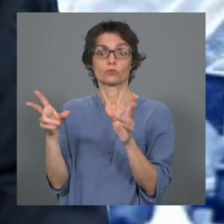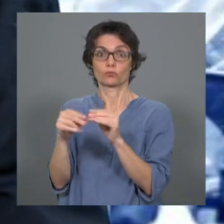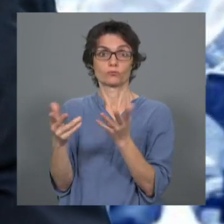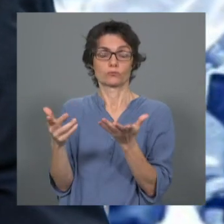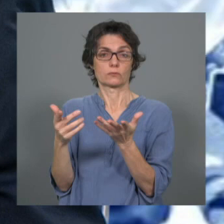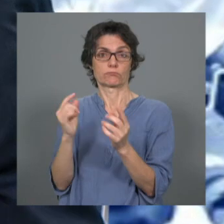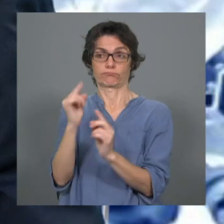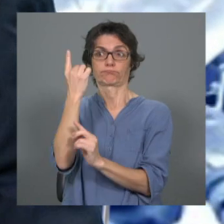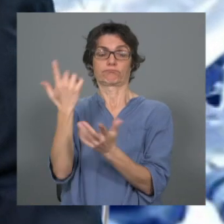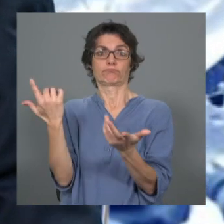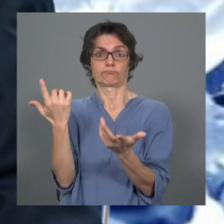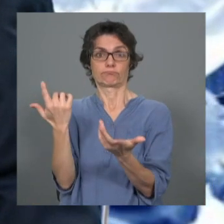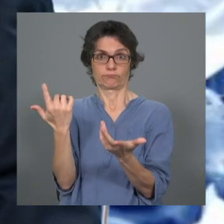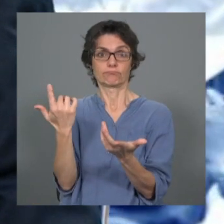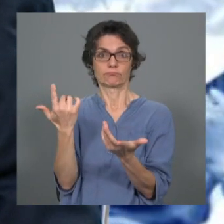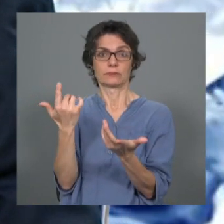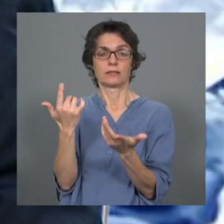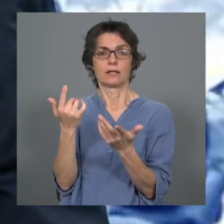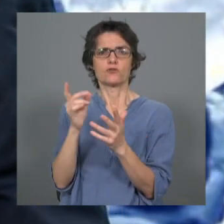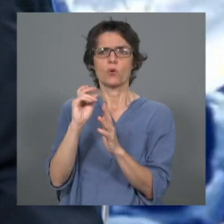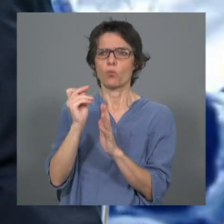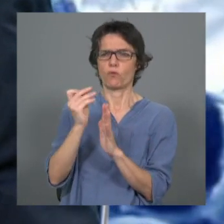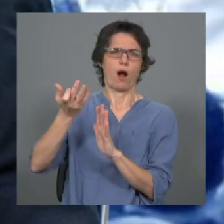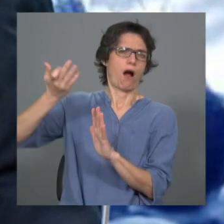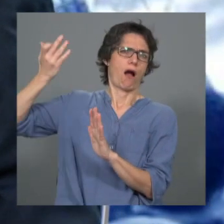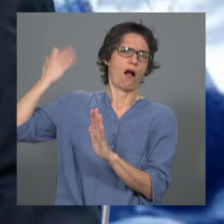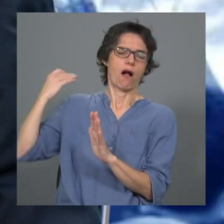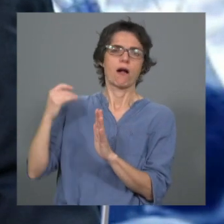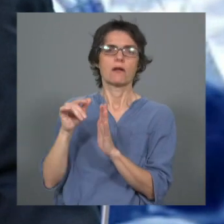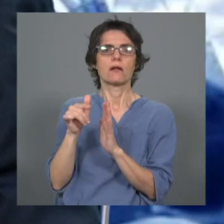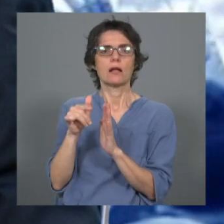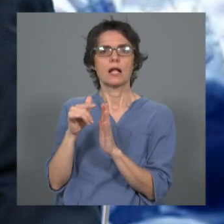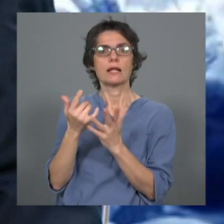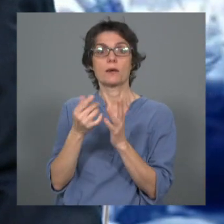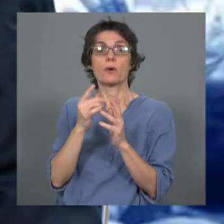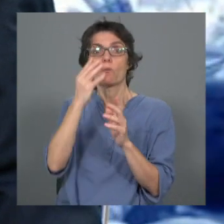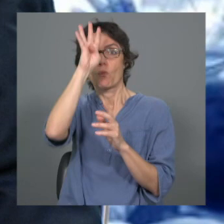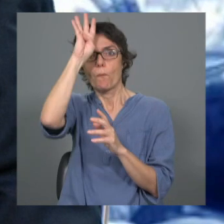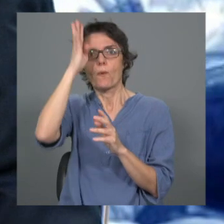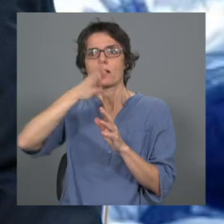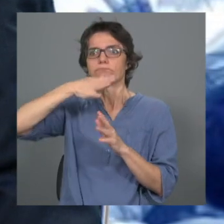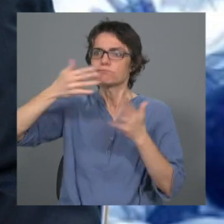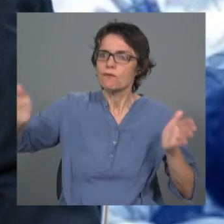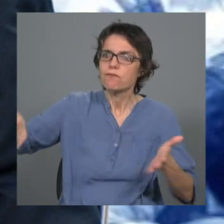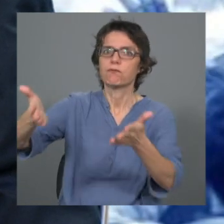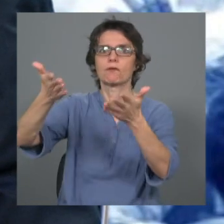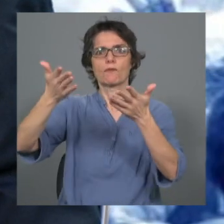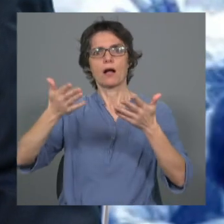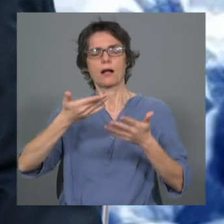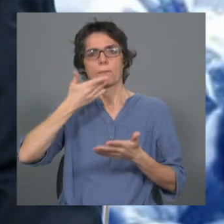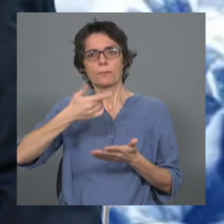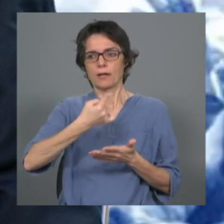isso havia uma expectativa toda muito grande, não é? E depois impulsionados pela exortação do Papa, que nos pedia muito uma conversão